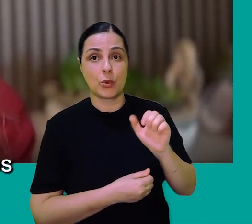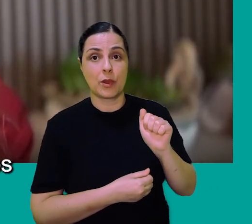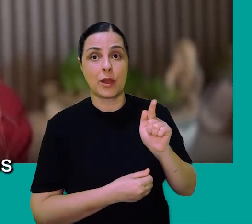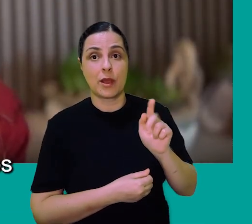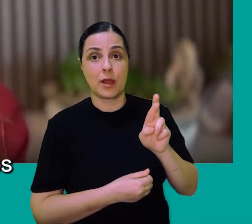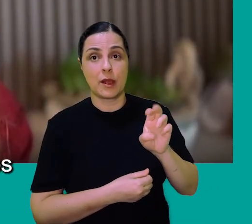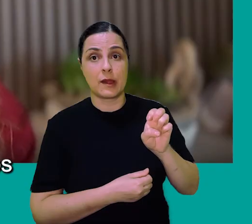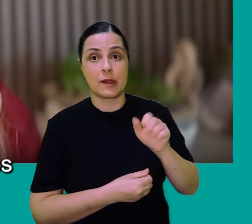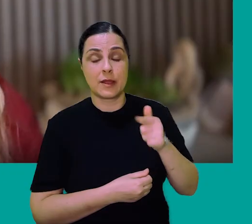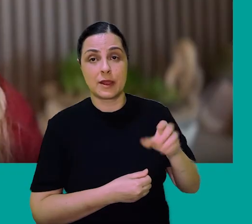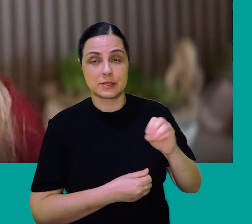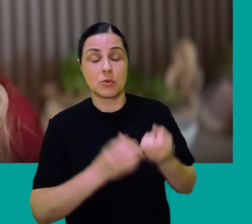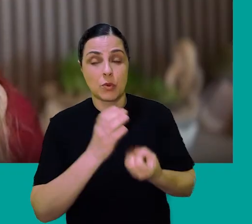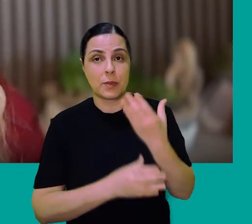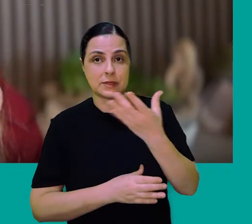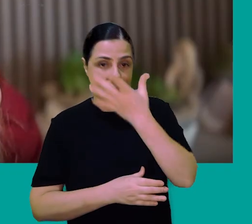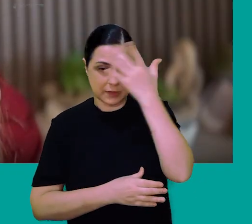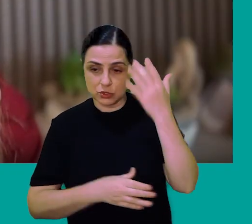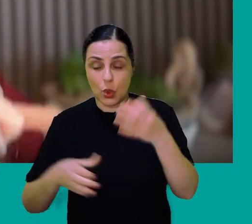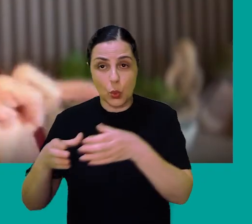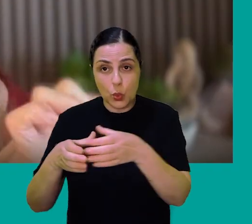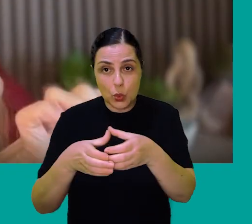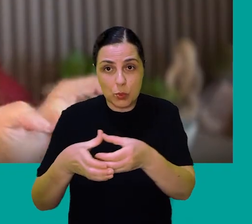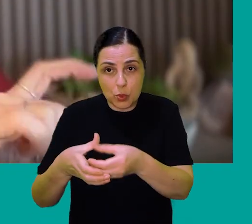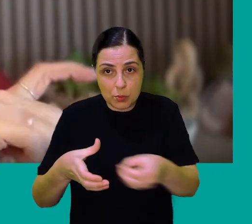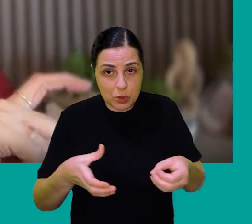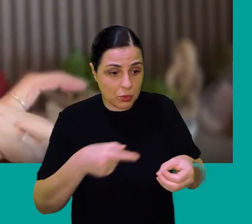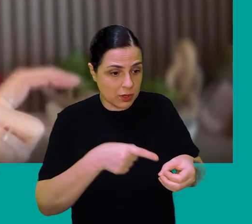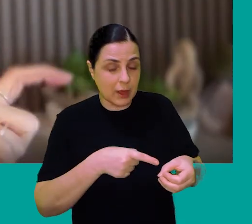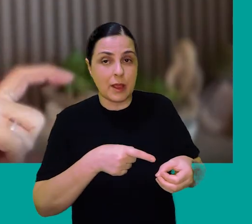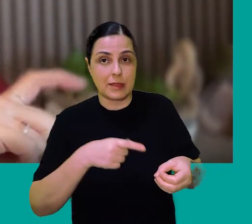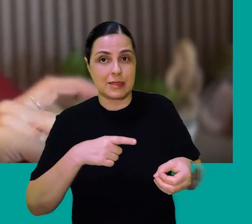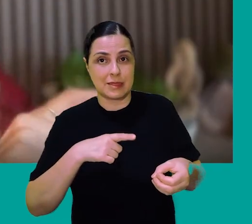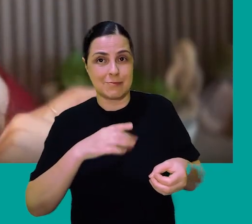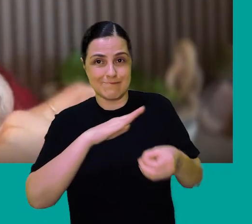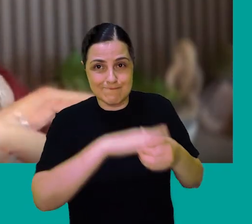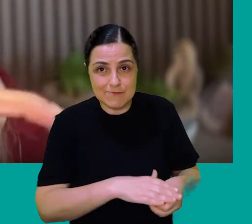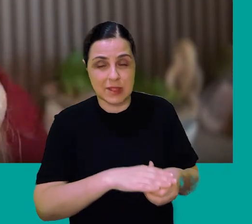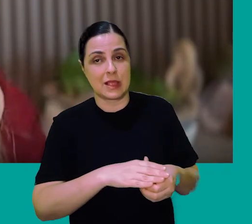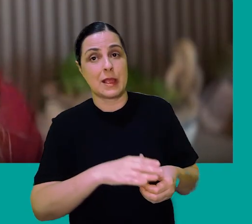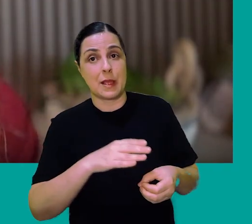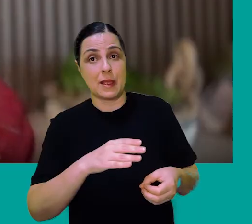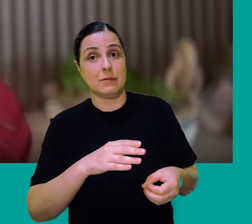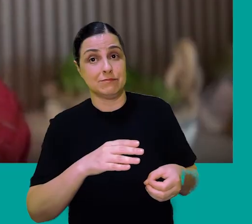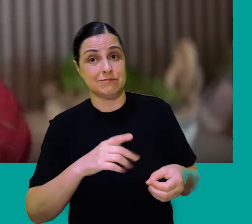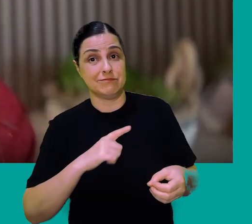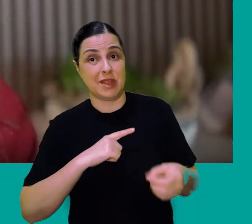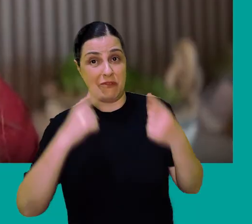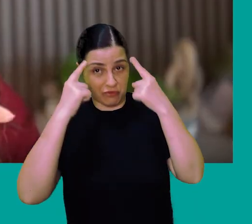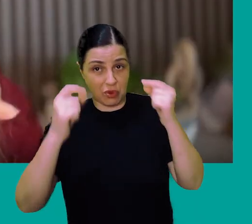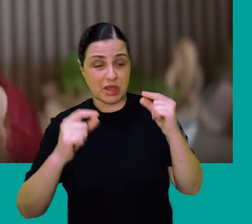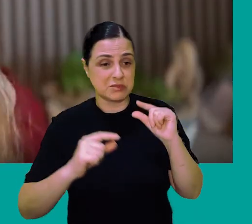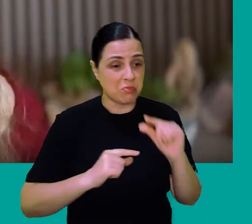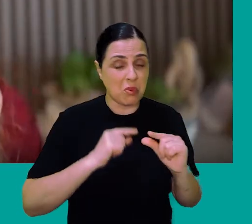grupos subrepresentados que acabam sendo impactados diariamente com pequenas violências